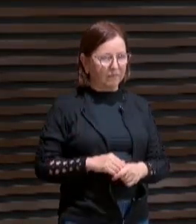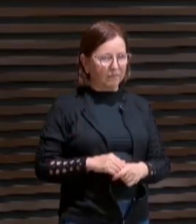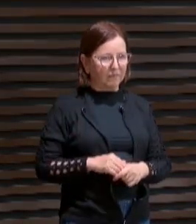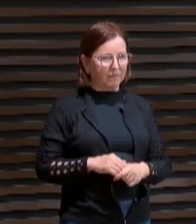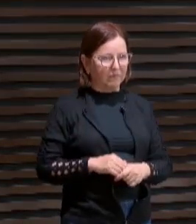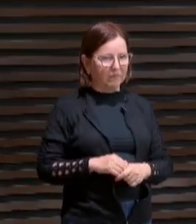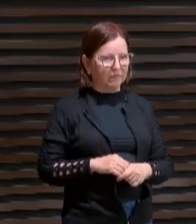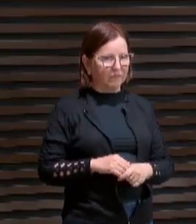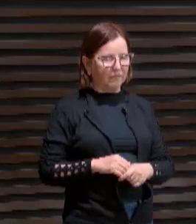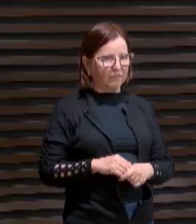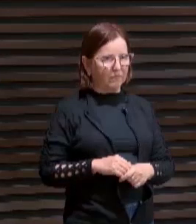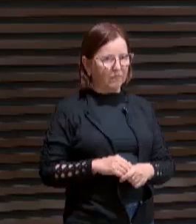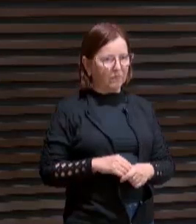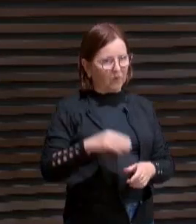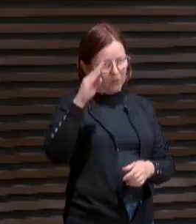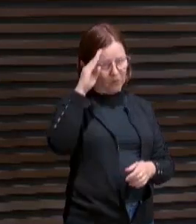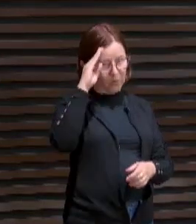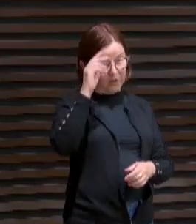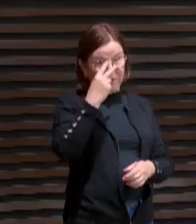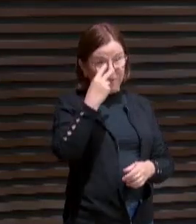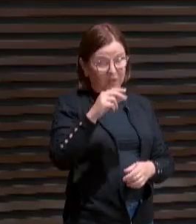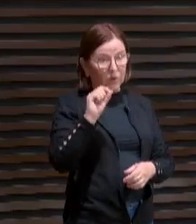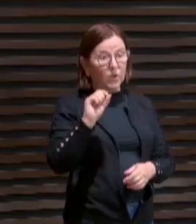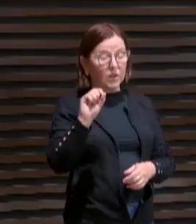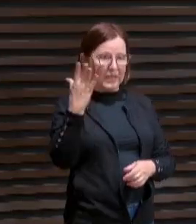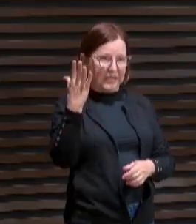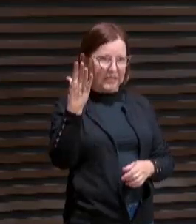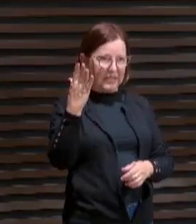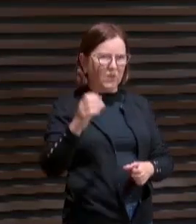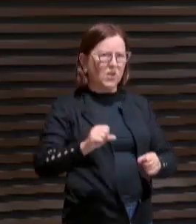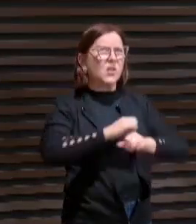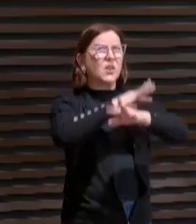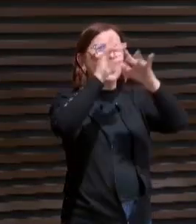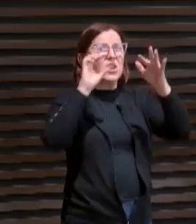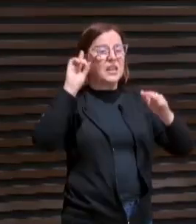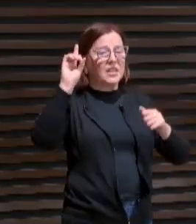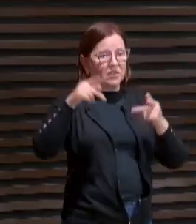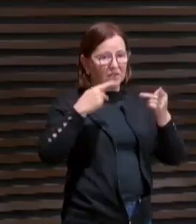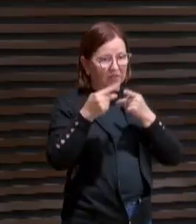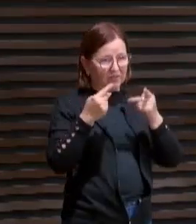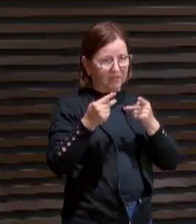Vendo o centurião o que tinha acontecido, deu glória a Deus, dizendo: